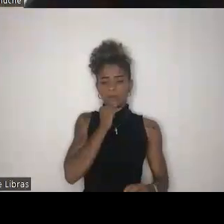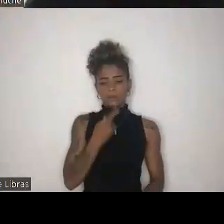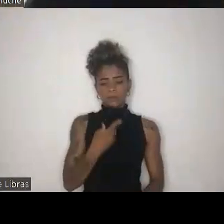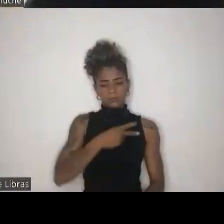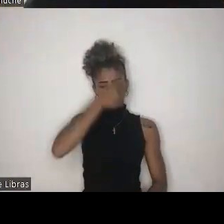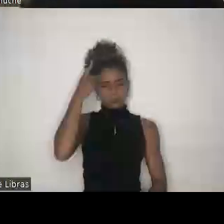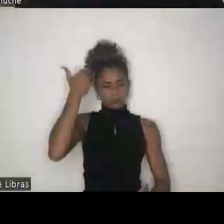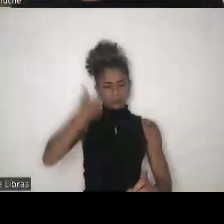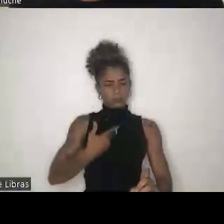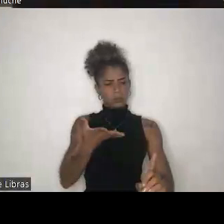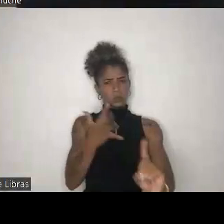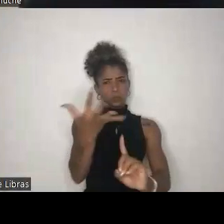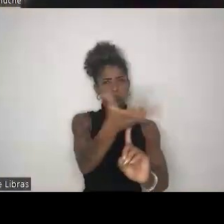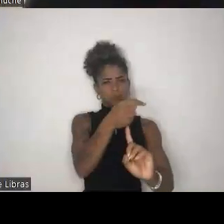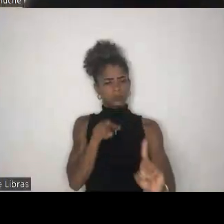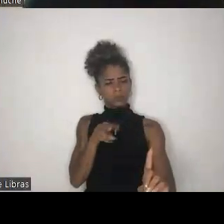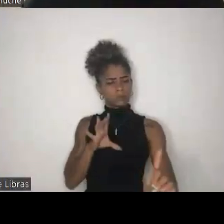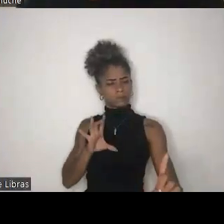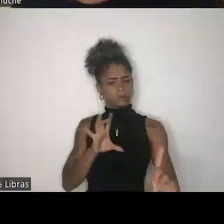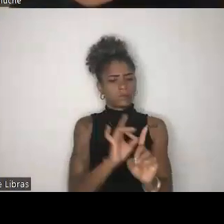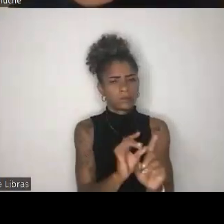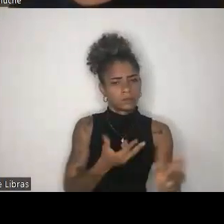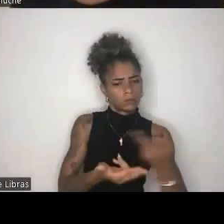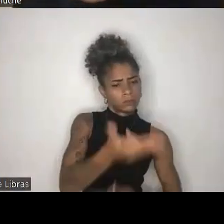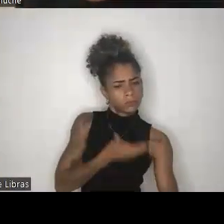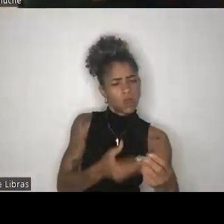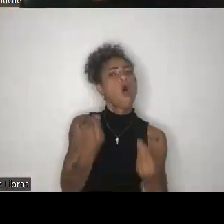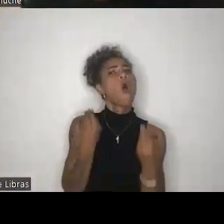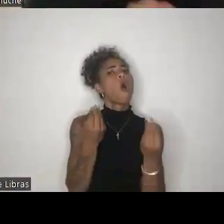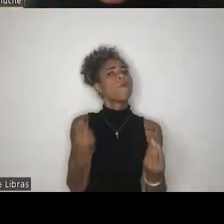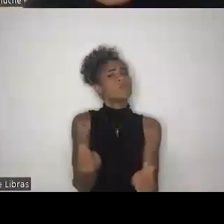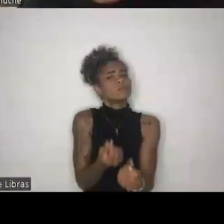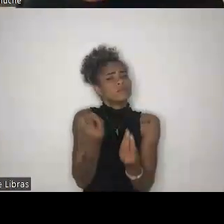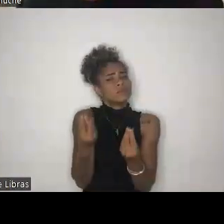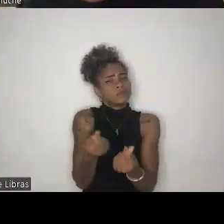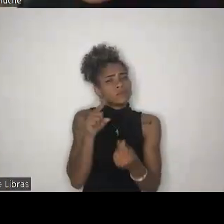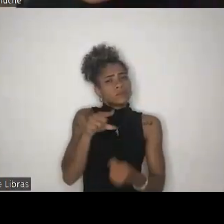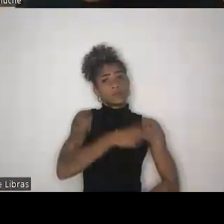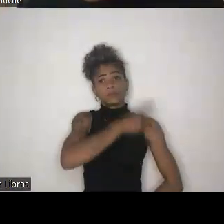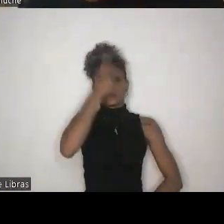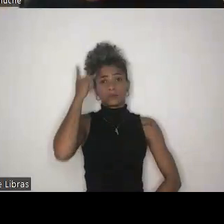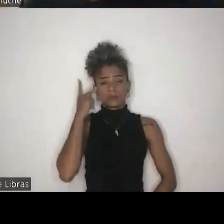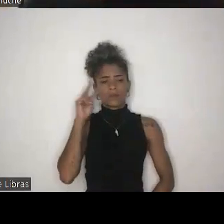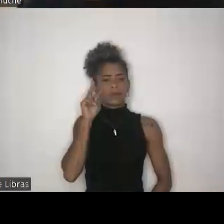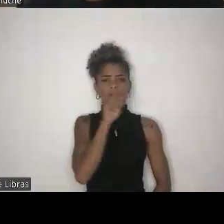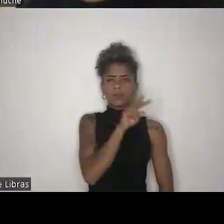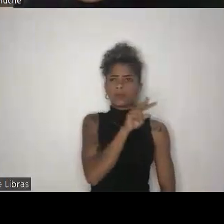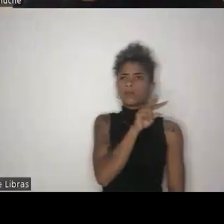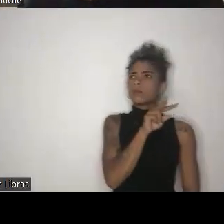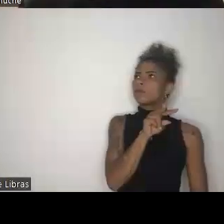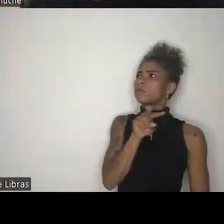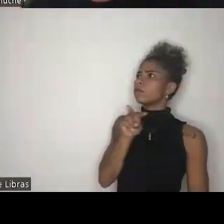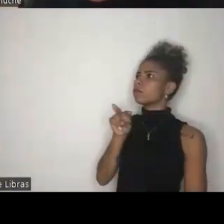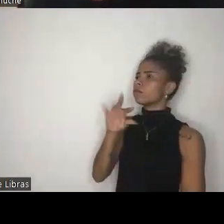também essa relação de como sensivelmente essas pessoas vão cruzar essas obras e dentro